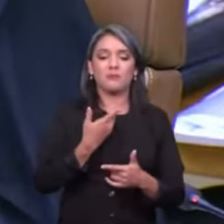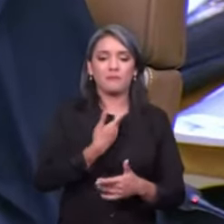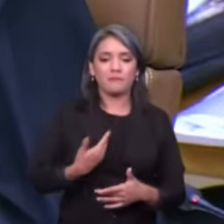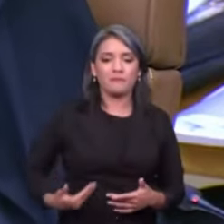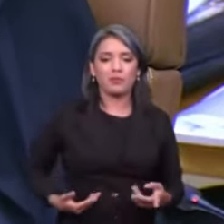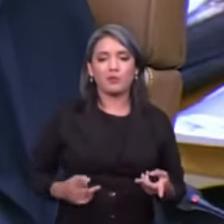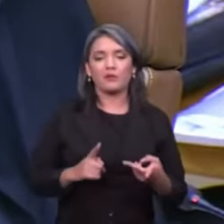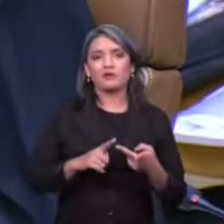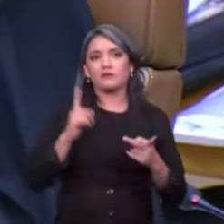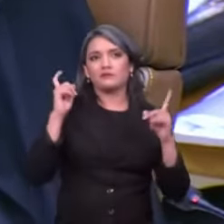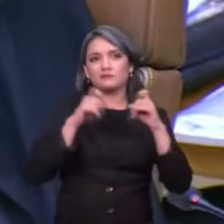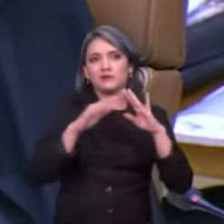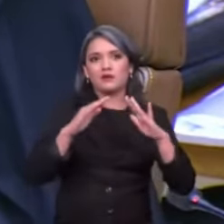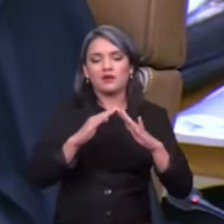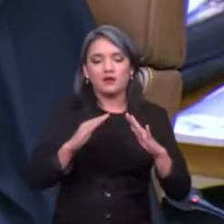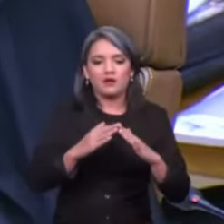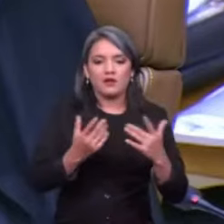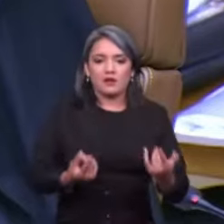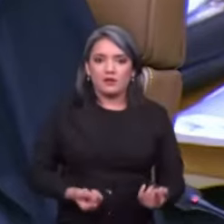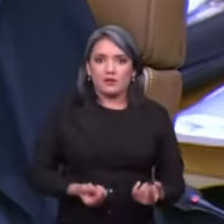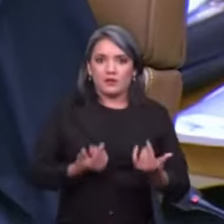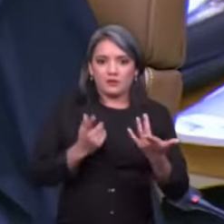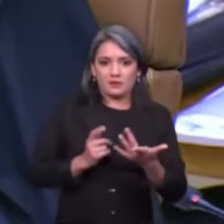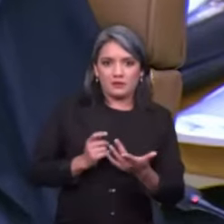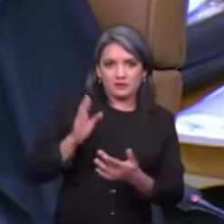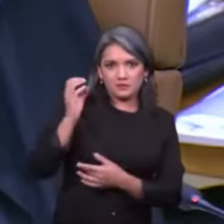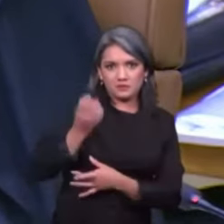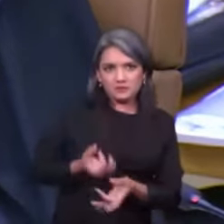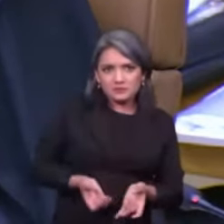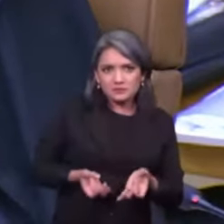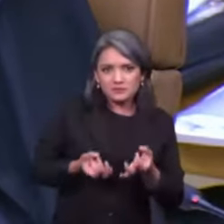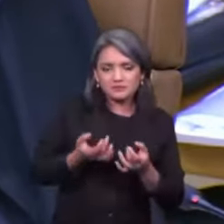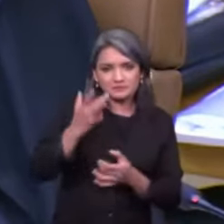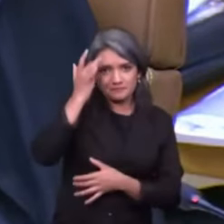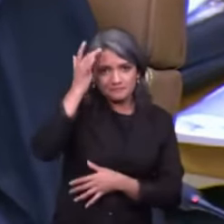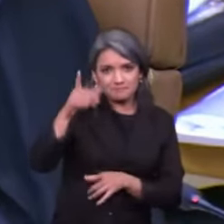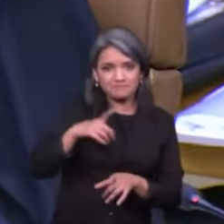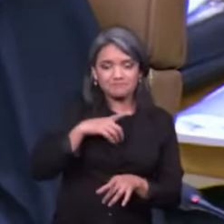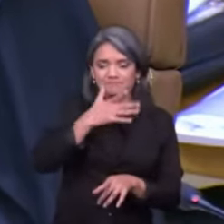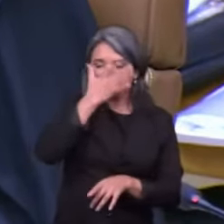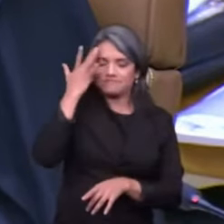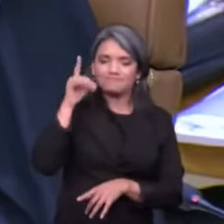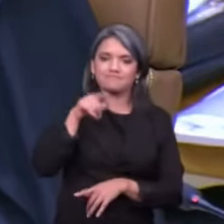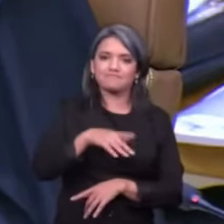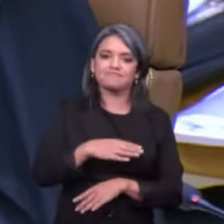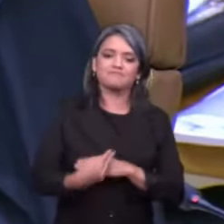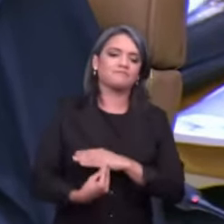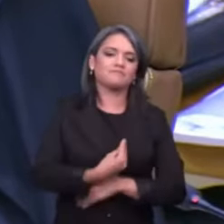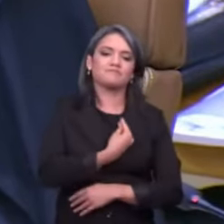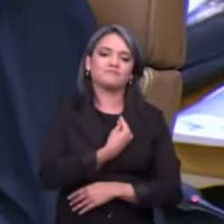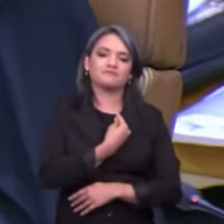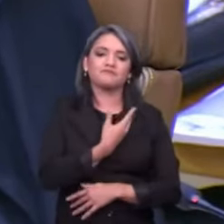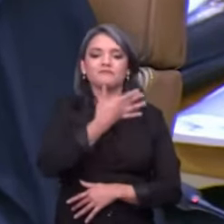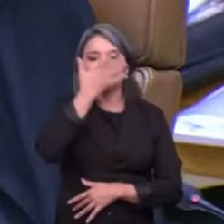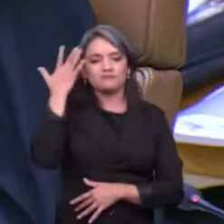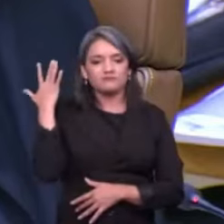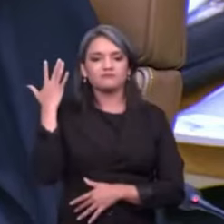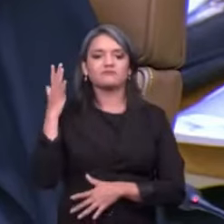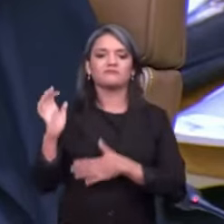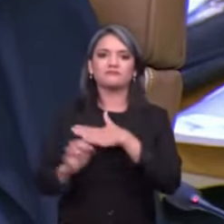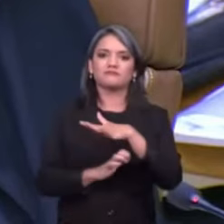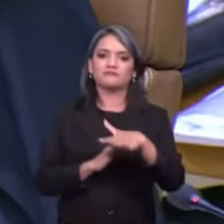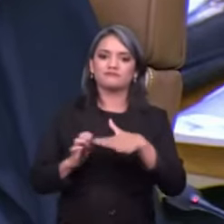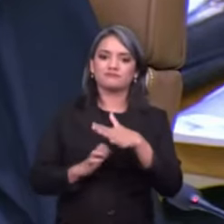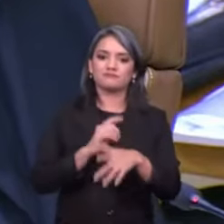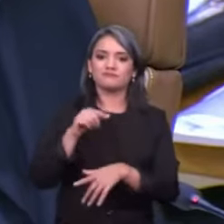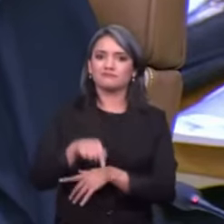preços acessíveis que tem alimentado os sem-abrigo, tornou-se mais visível e os residentes e proprietários das empresas têm ficado cada vez